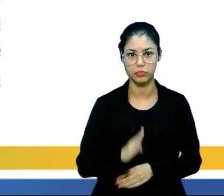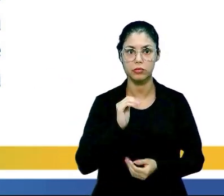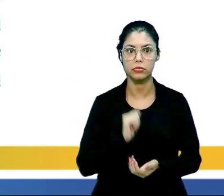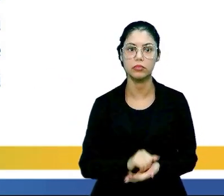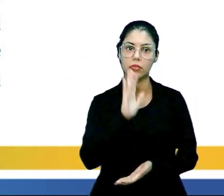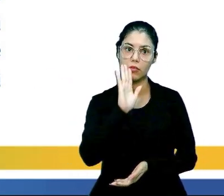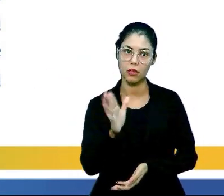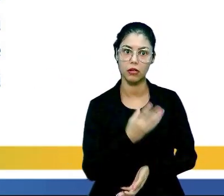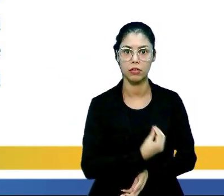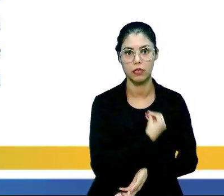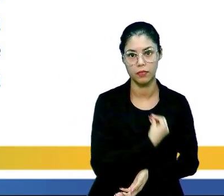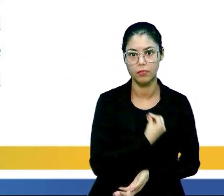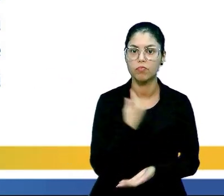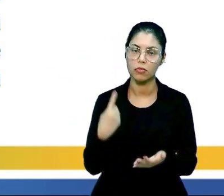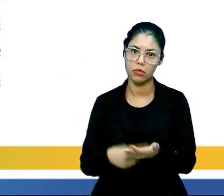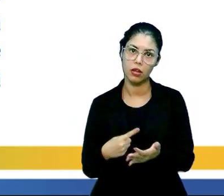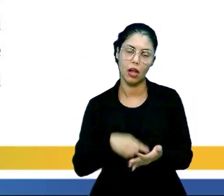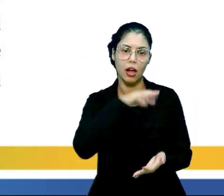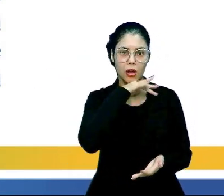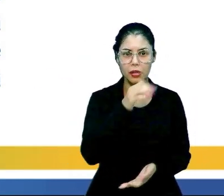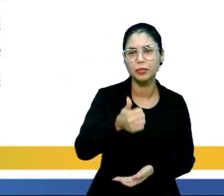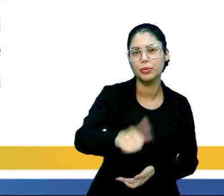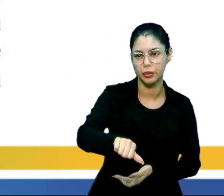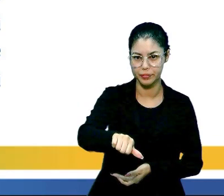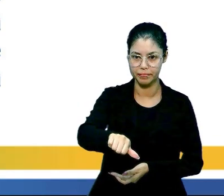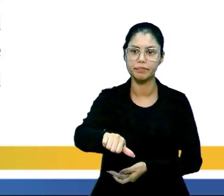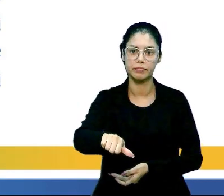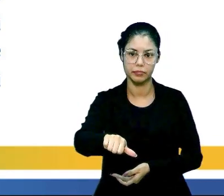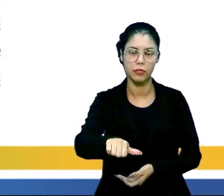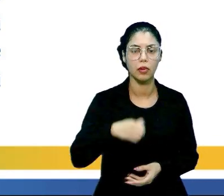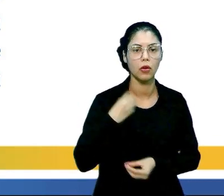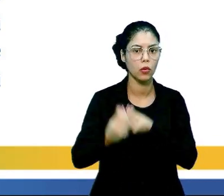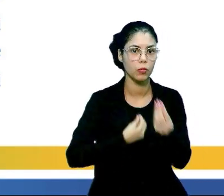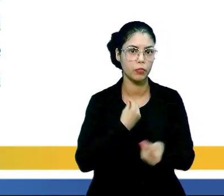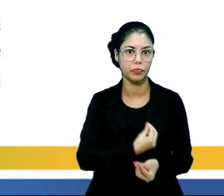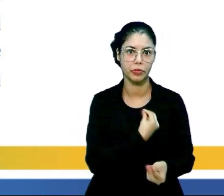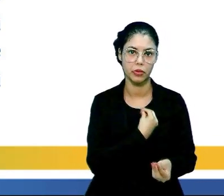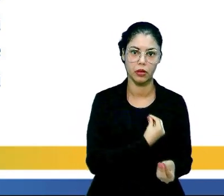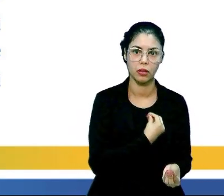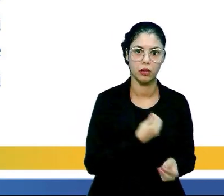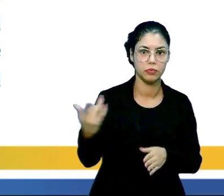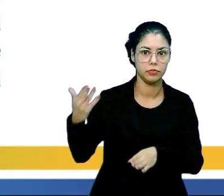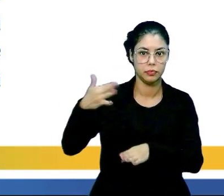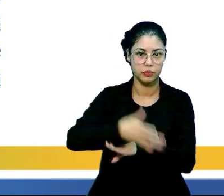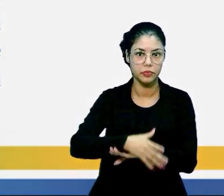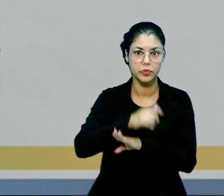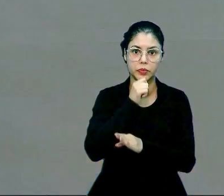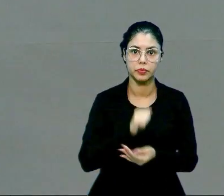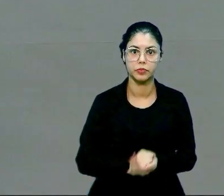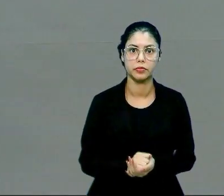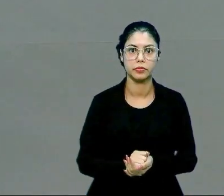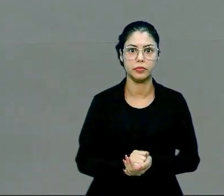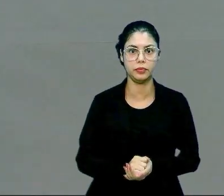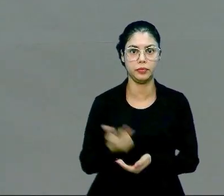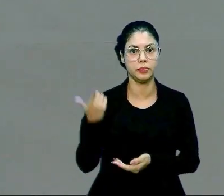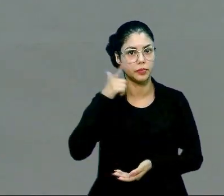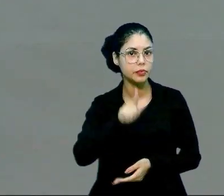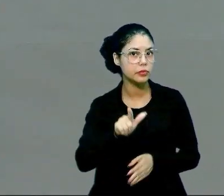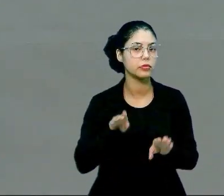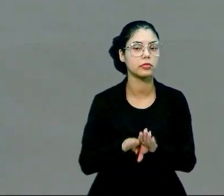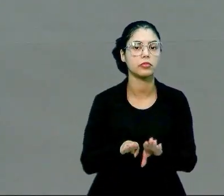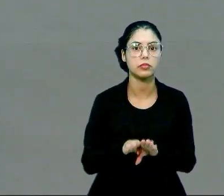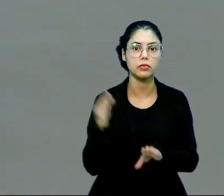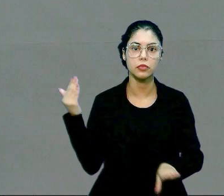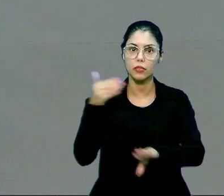ele já vivia em uma condição super precária. E ele, como vivia clandestinamente, ele